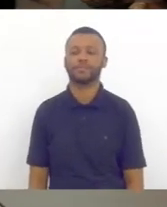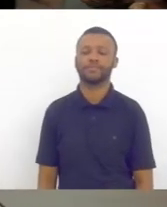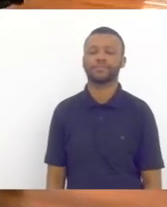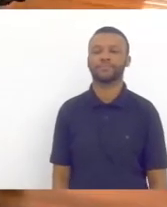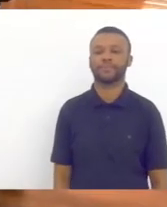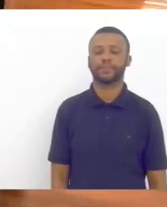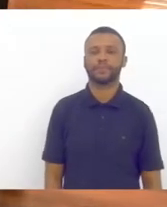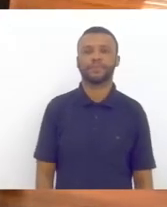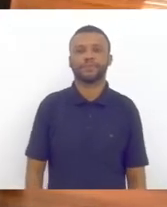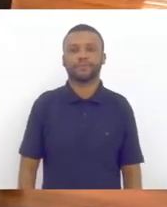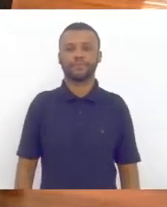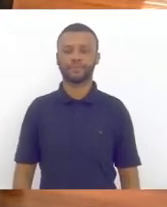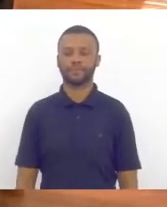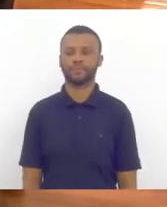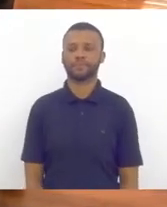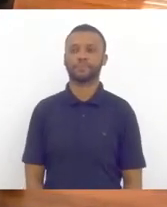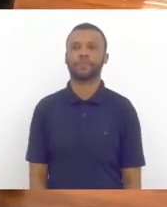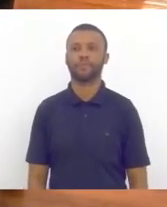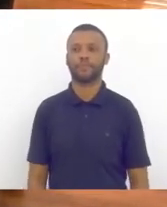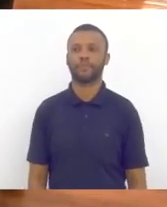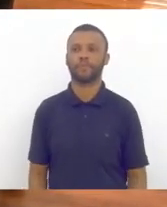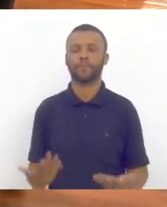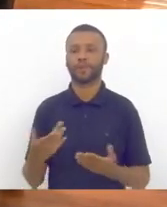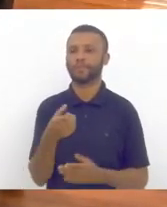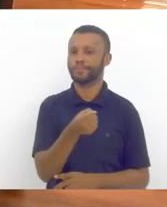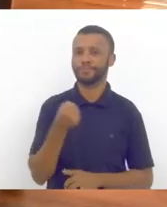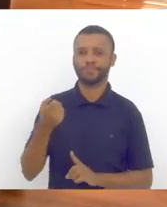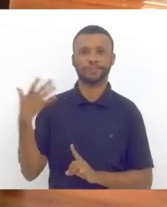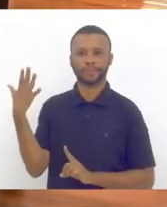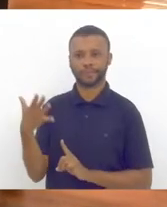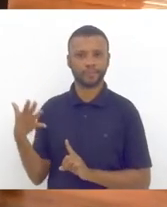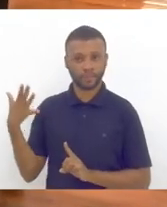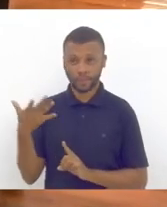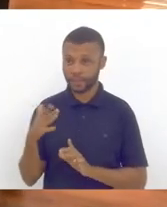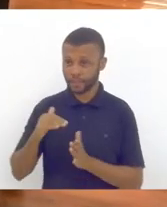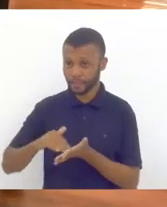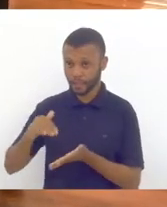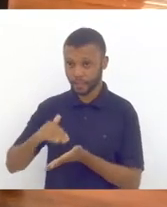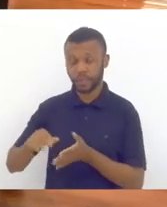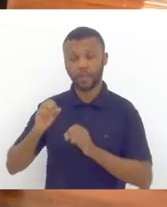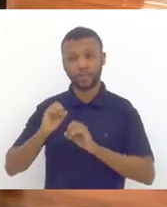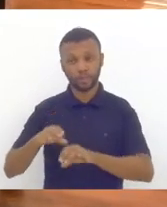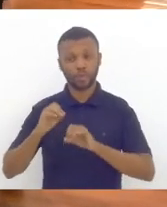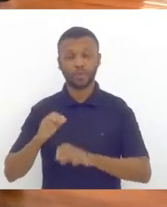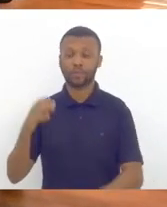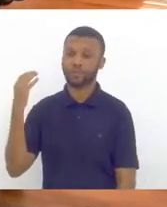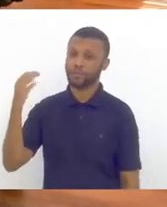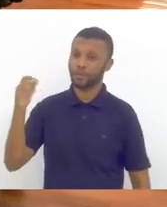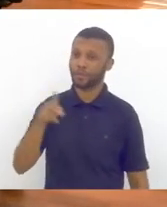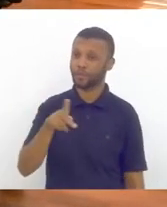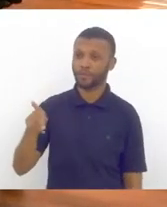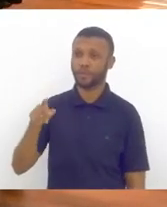Obrigado, Ana Valéria. Agora eu passo a palavra ao secretário de Educação de Niterói, professor Lincoln.